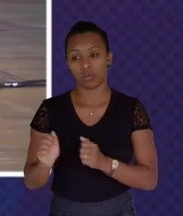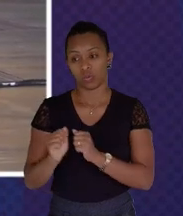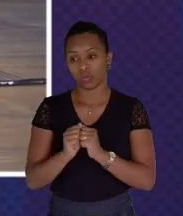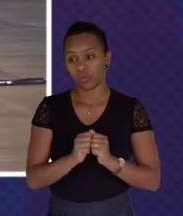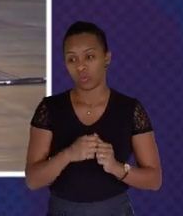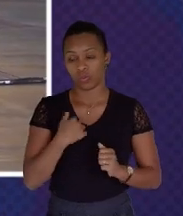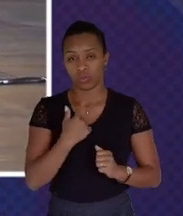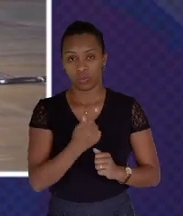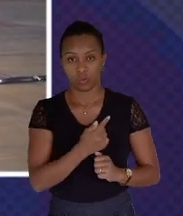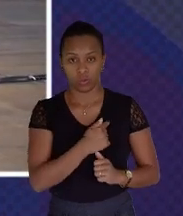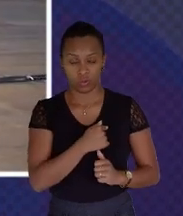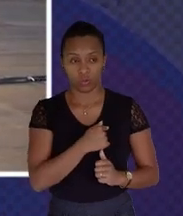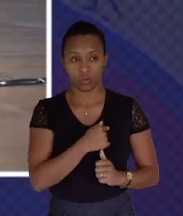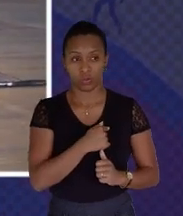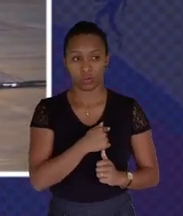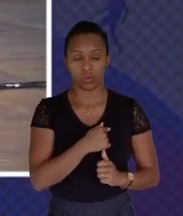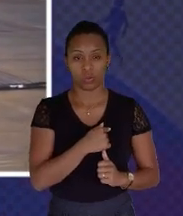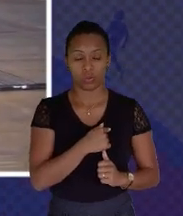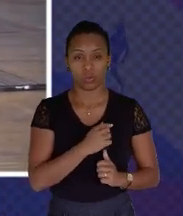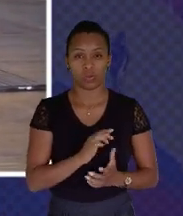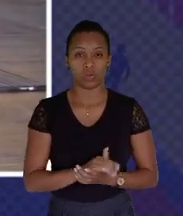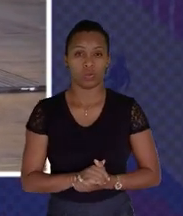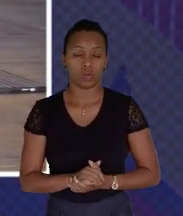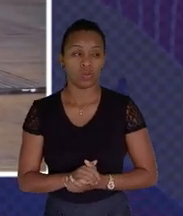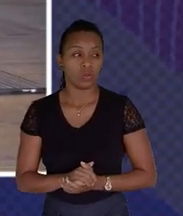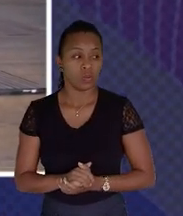vice-presidente da Ministra da da Humanidade